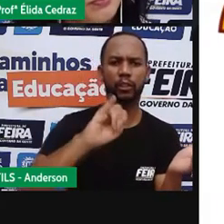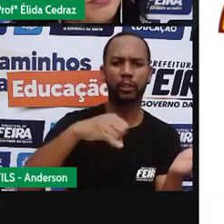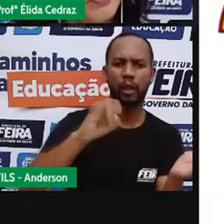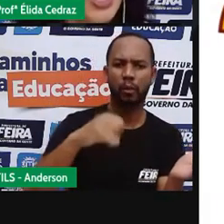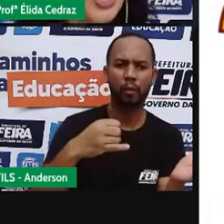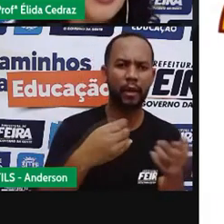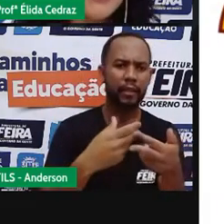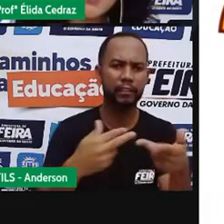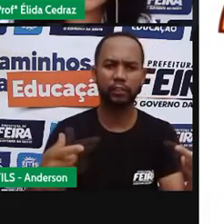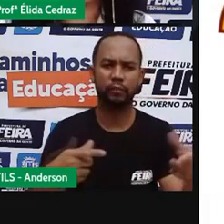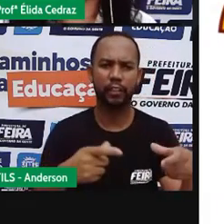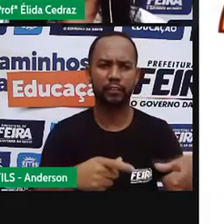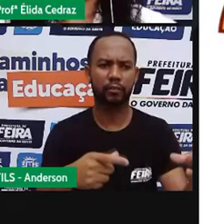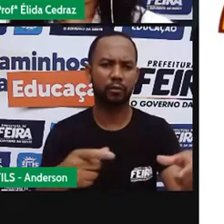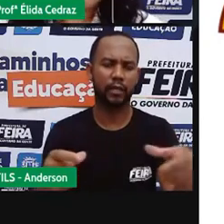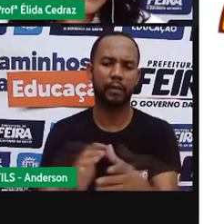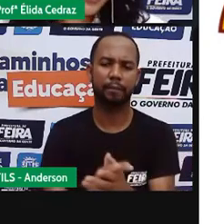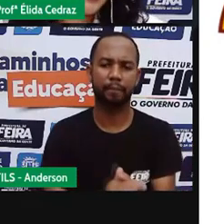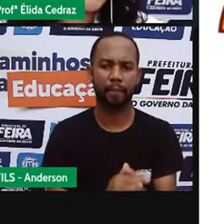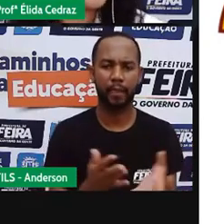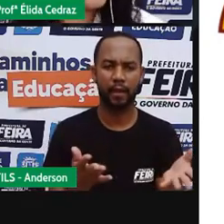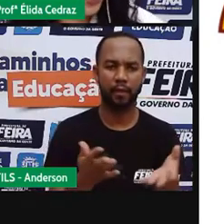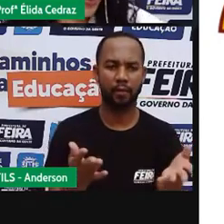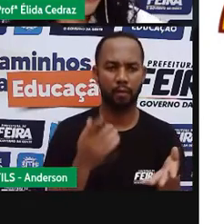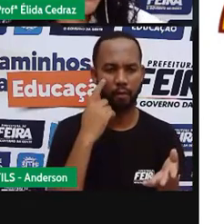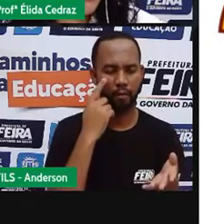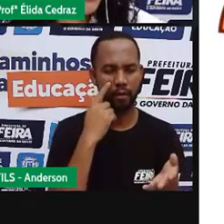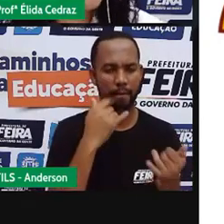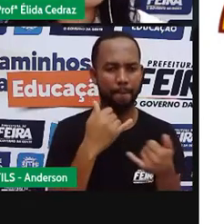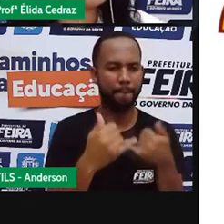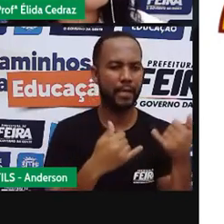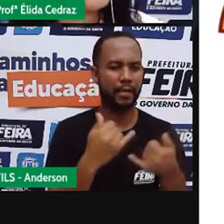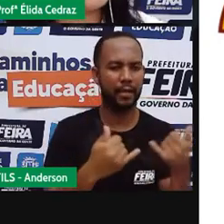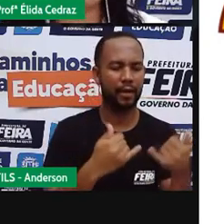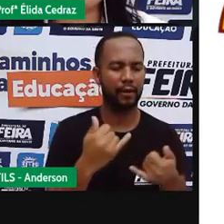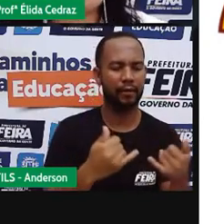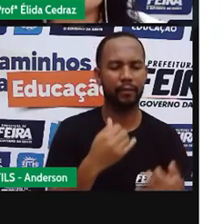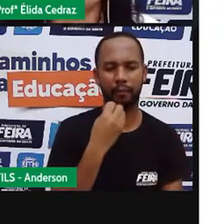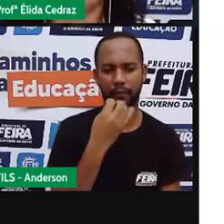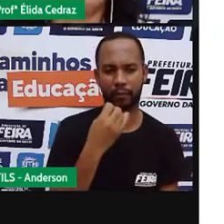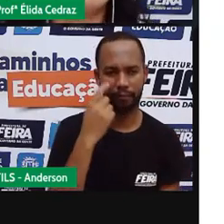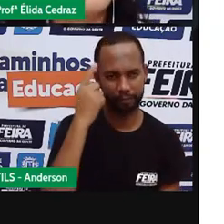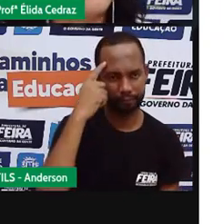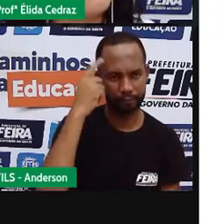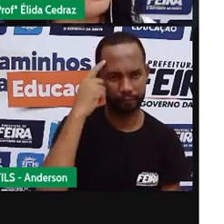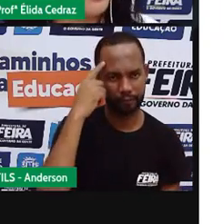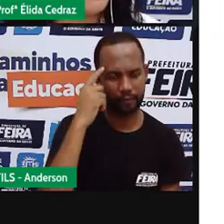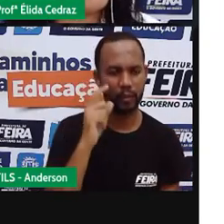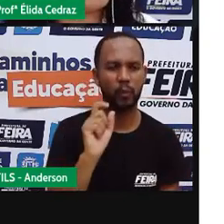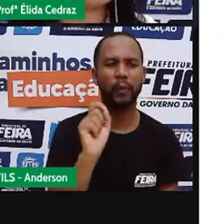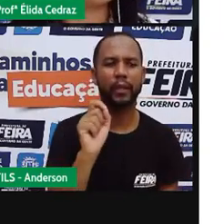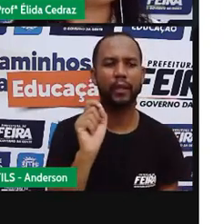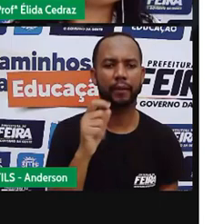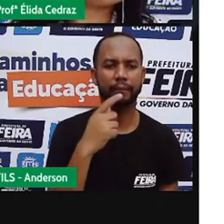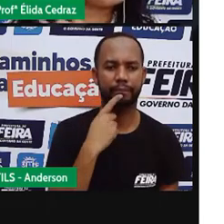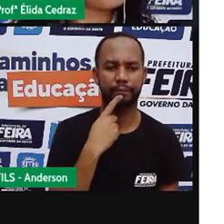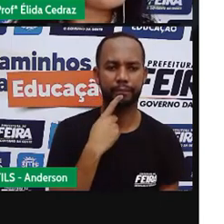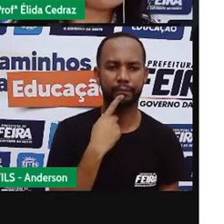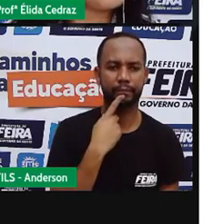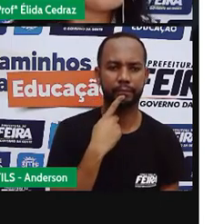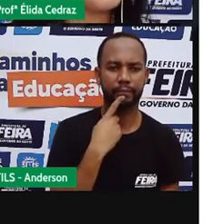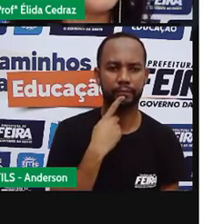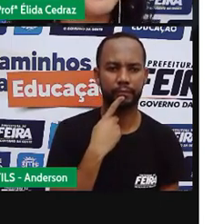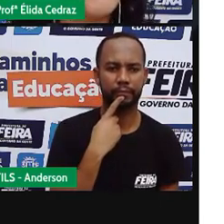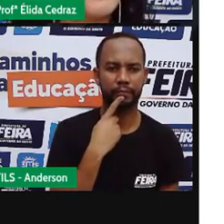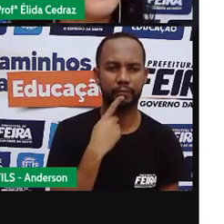Tiquaruçu. Vamos brincar um pouco para testar sua memória? Vamos lá? O que é o que é?